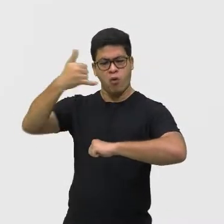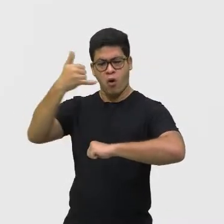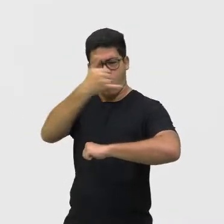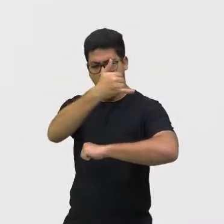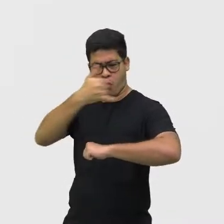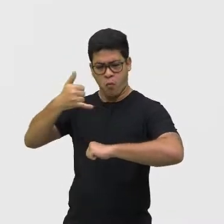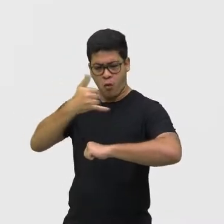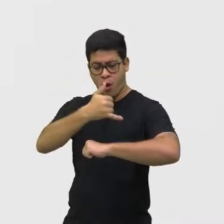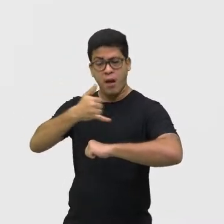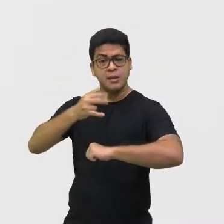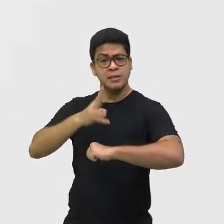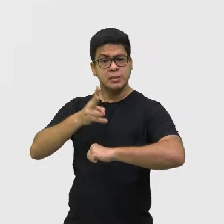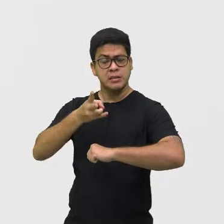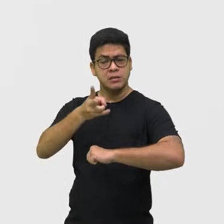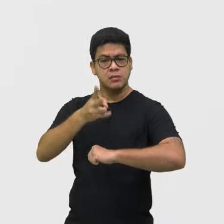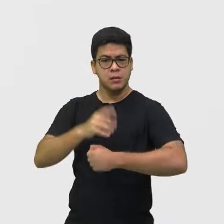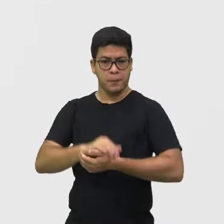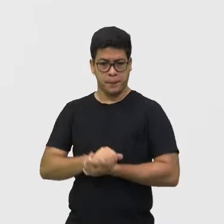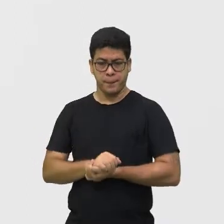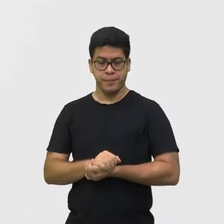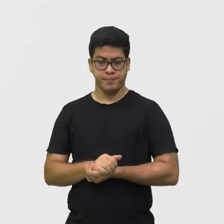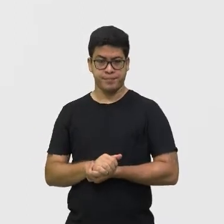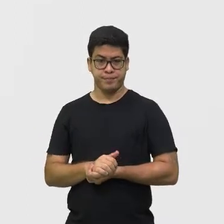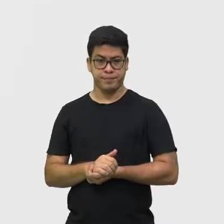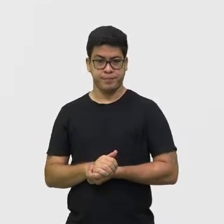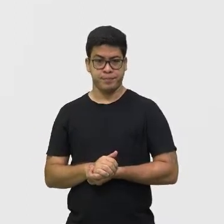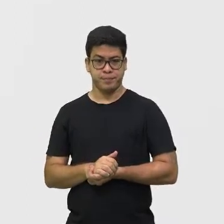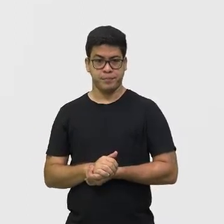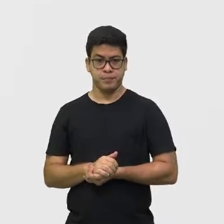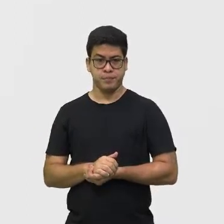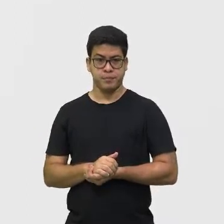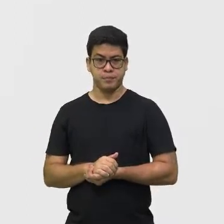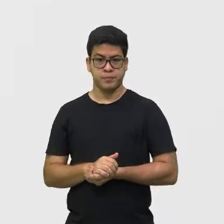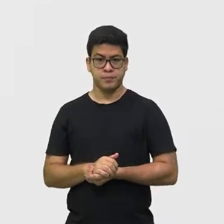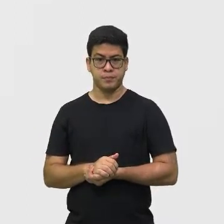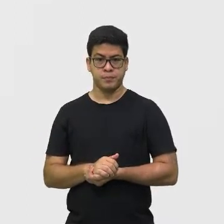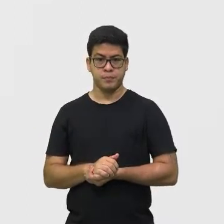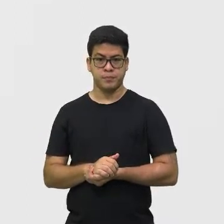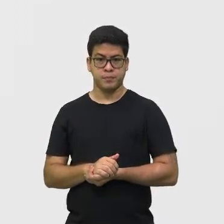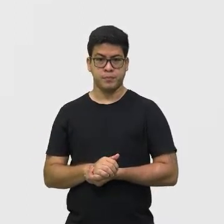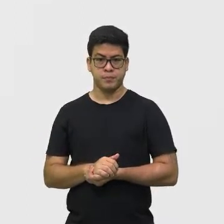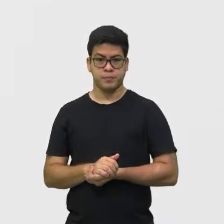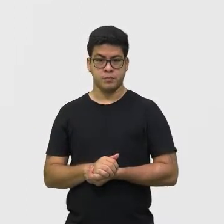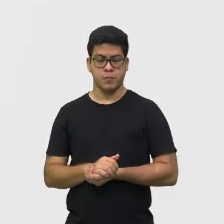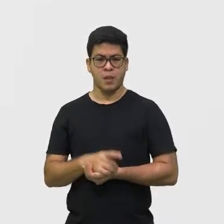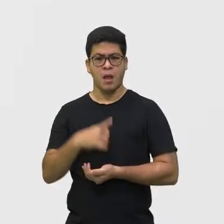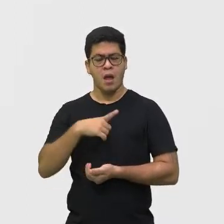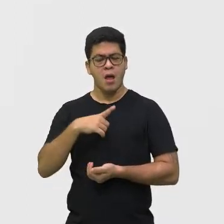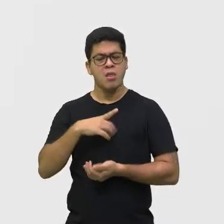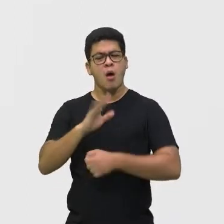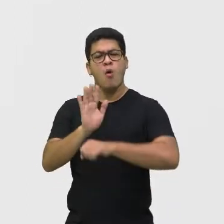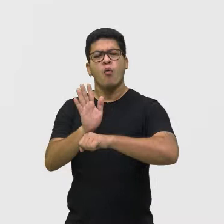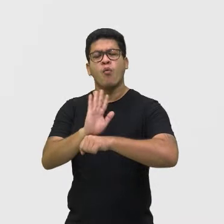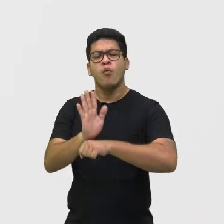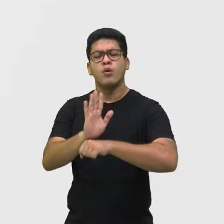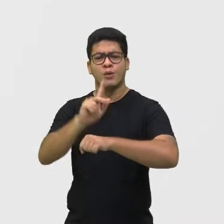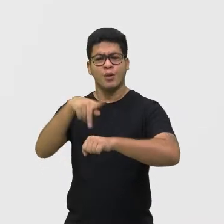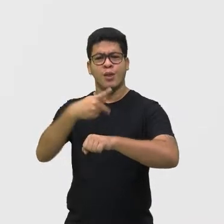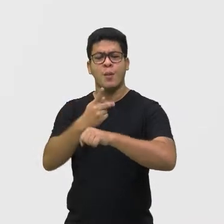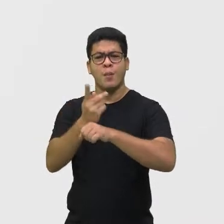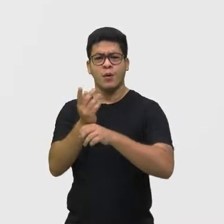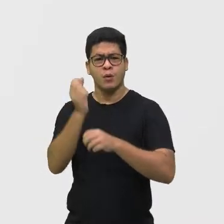linhas equipotenciais, pessoal? Olha só, vamos, na verdade, assistir um vídeo, Depois a gente vai ver a